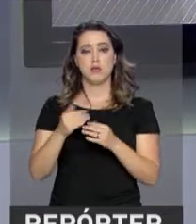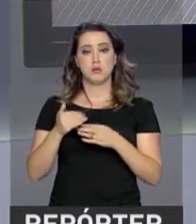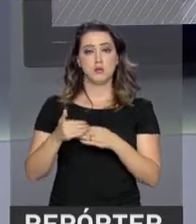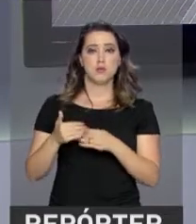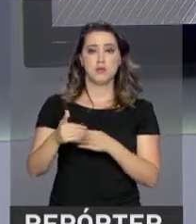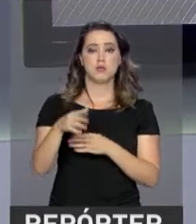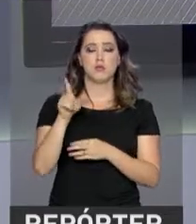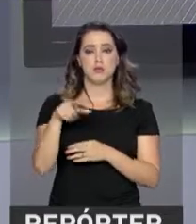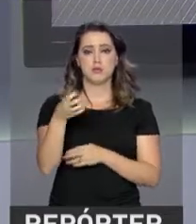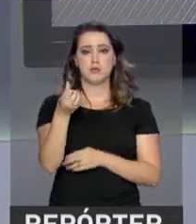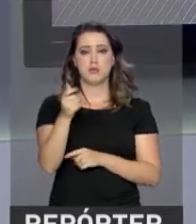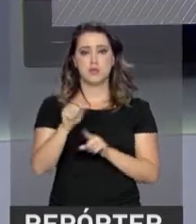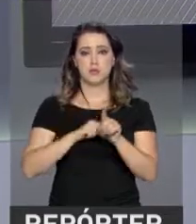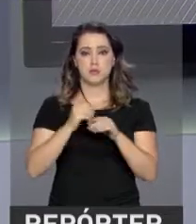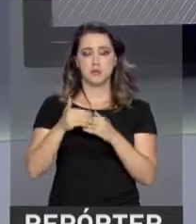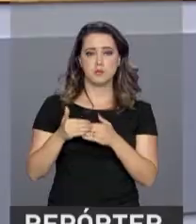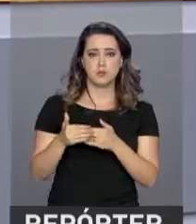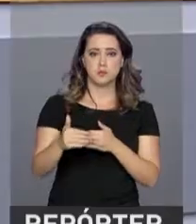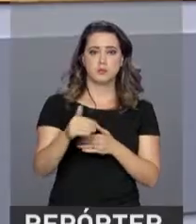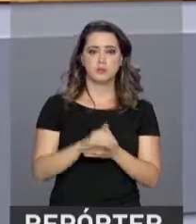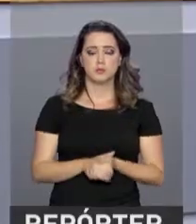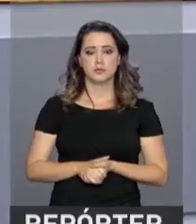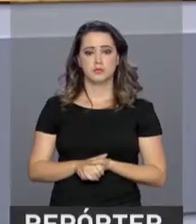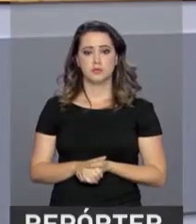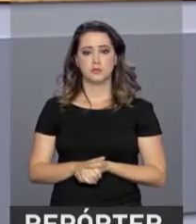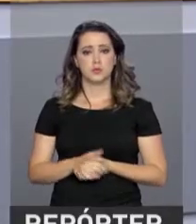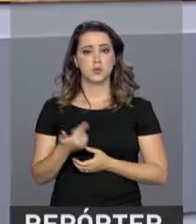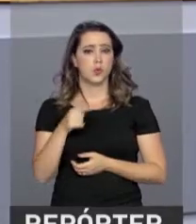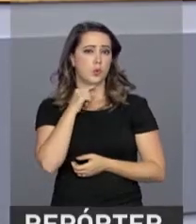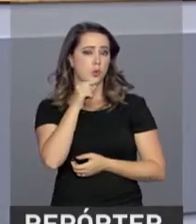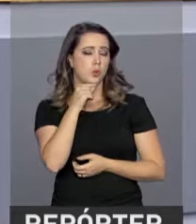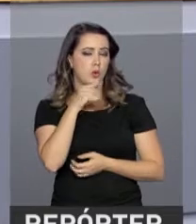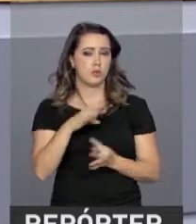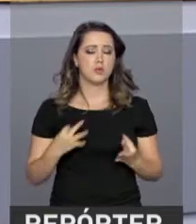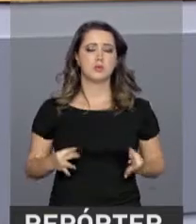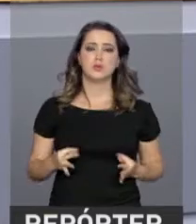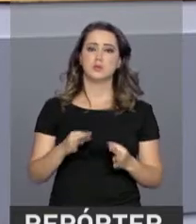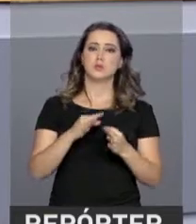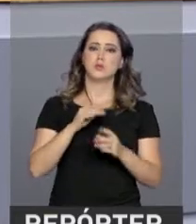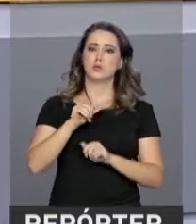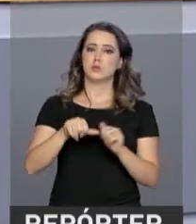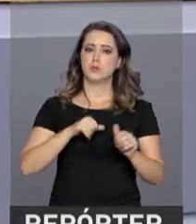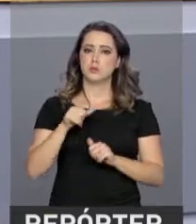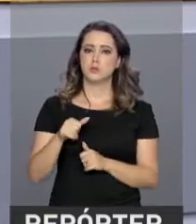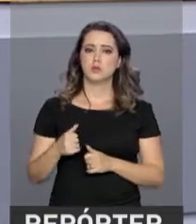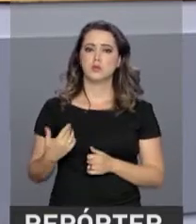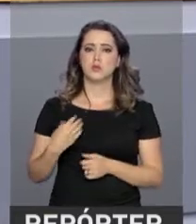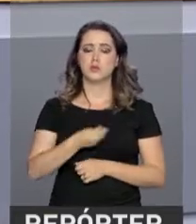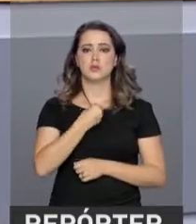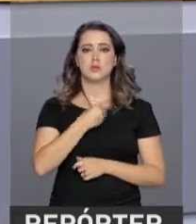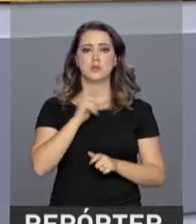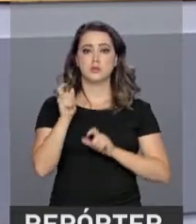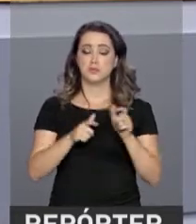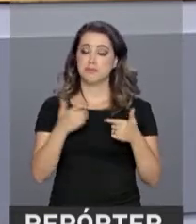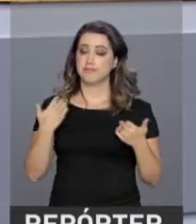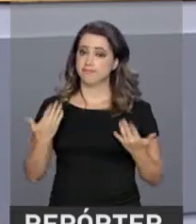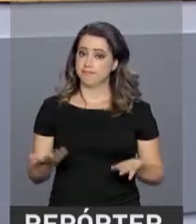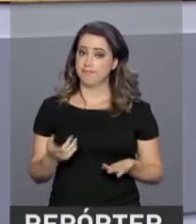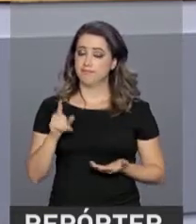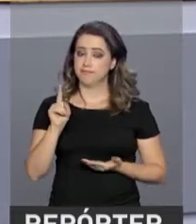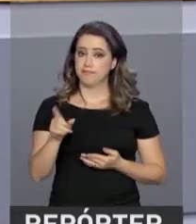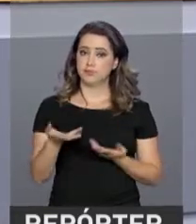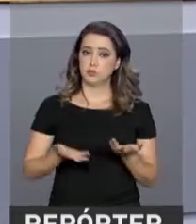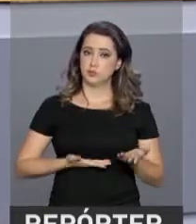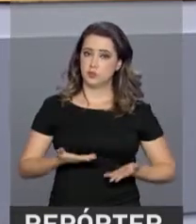de prorrogação não há dúvidas de que a tecnologia mudou e muito a vida das pessoas não é mesmo e